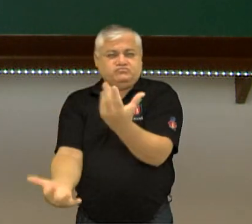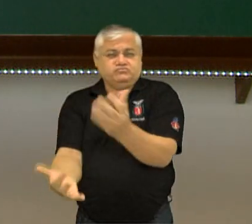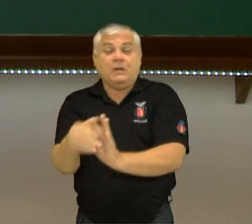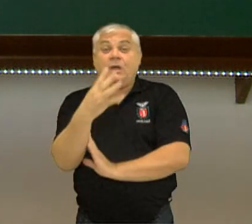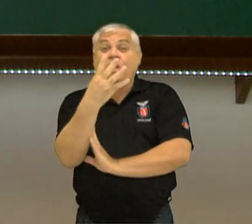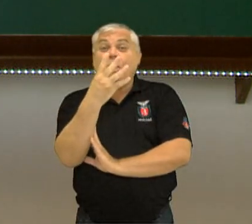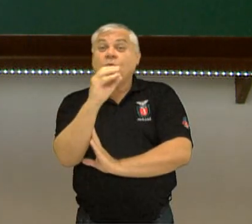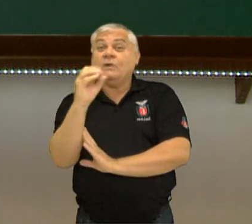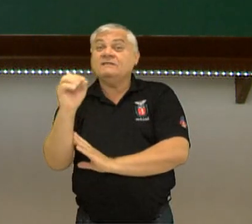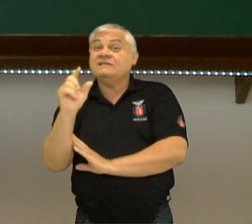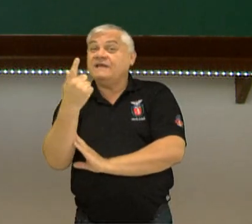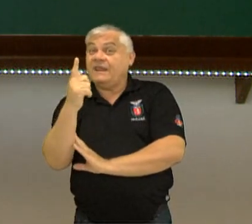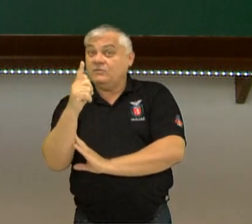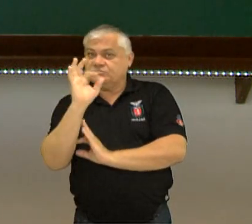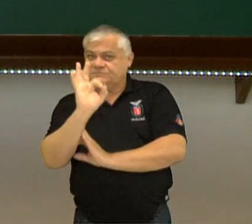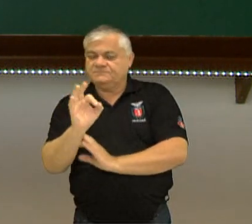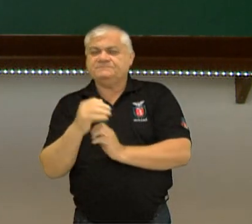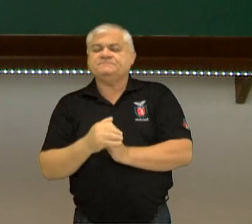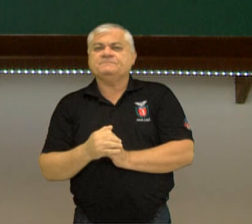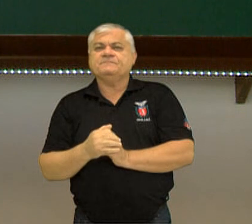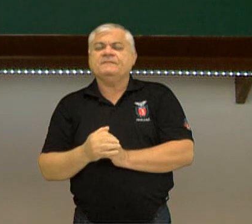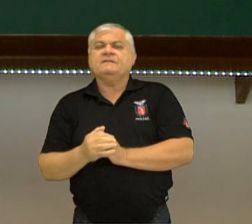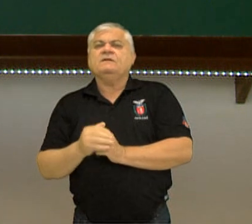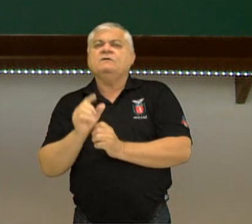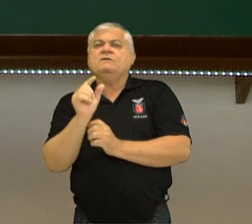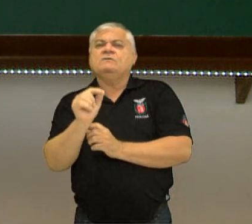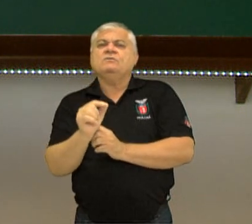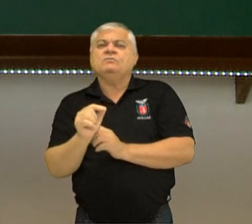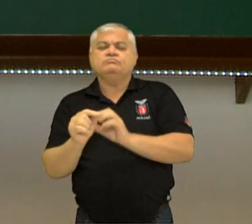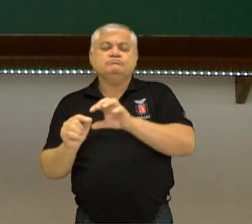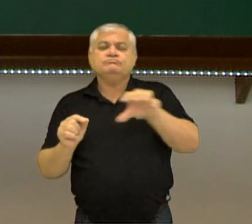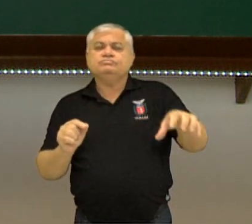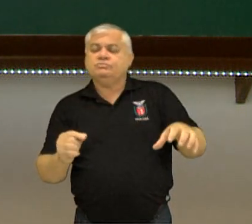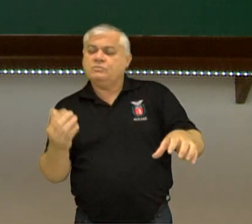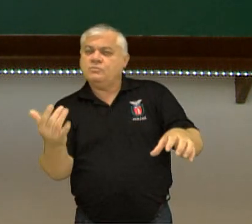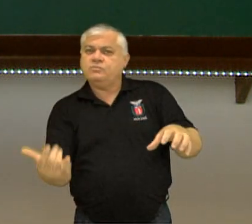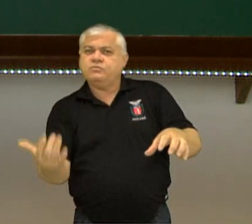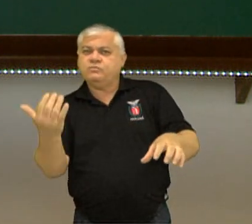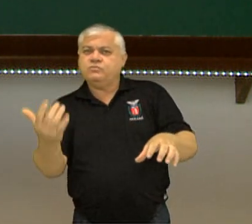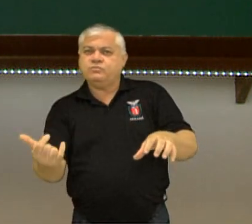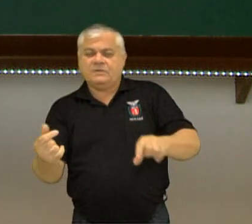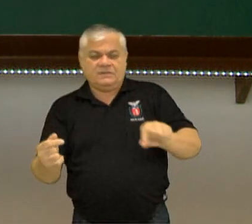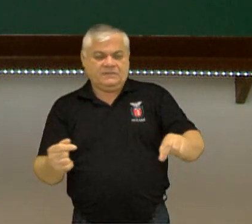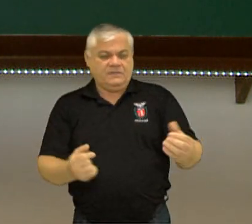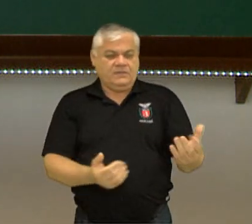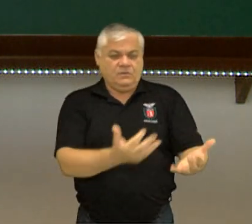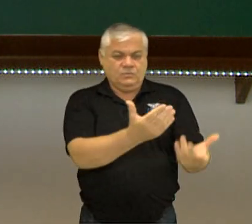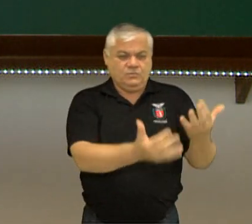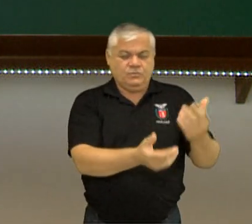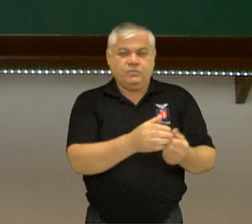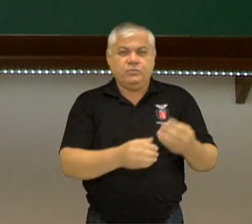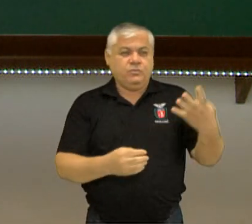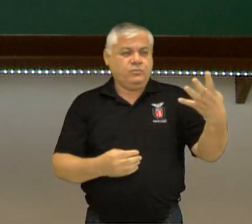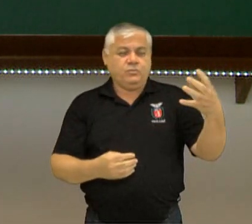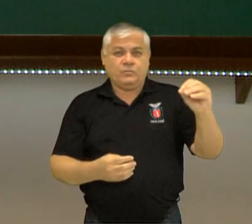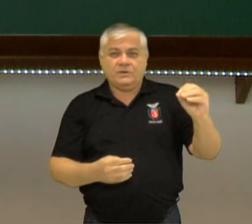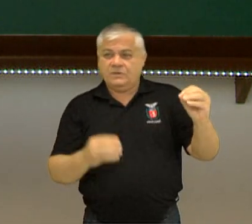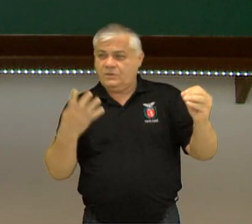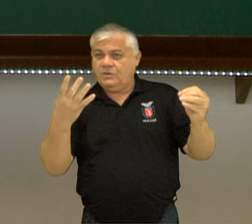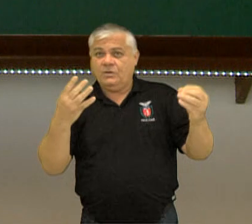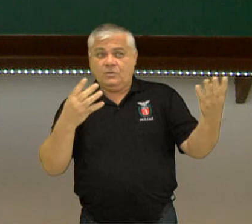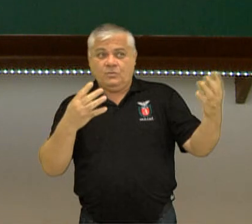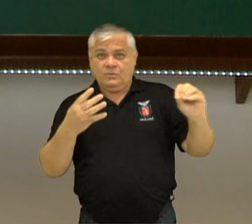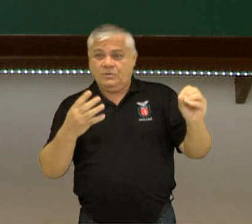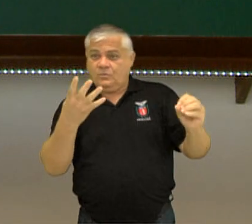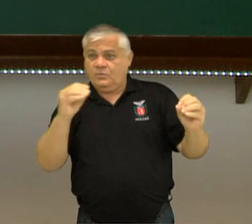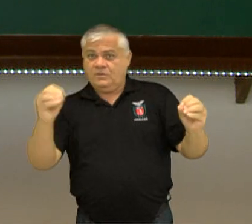chutando, 400 graus Celsius. Se você tiver outra região da fogueira, também a 400 graus Celsius, pessoal, ali não